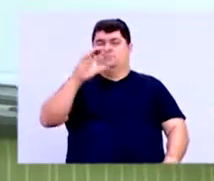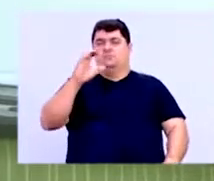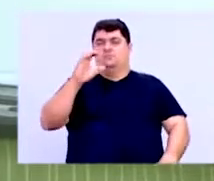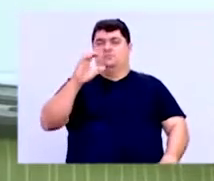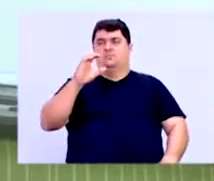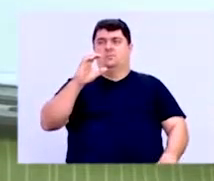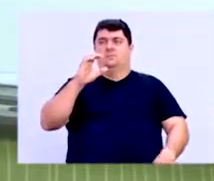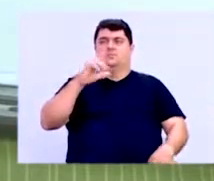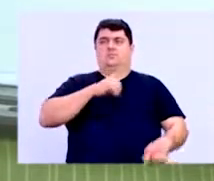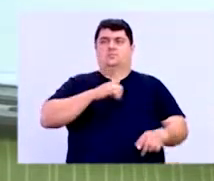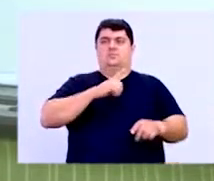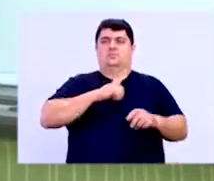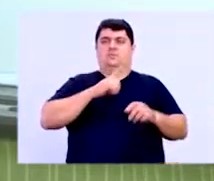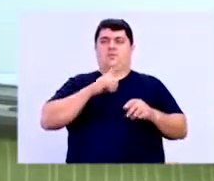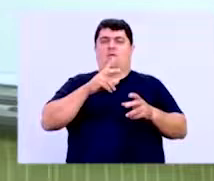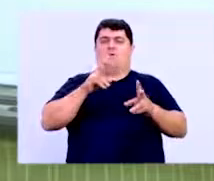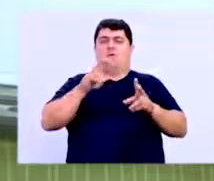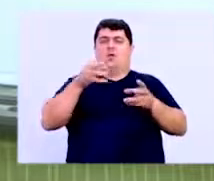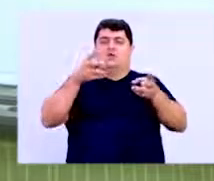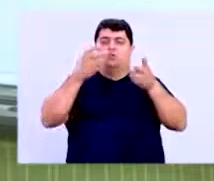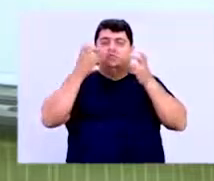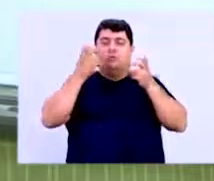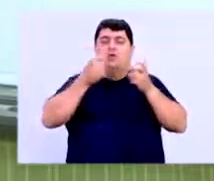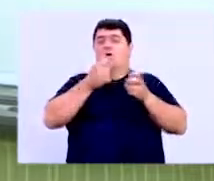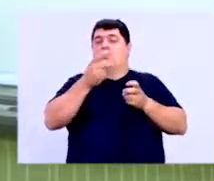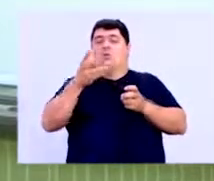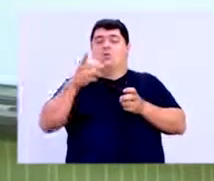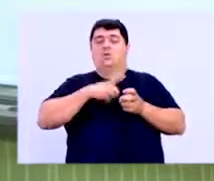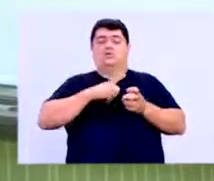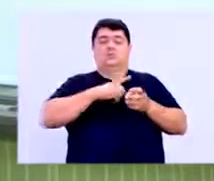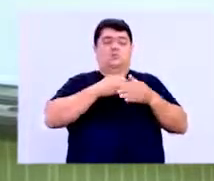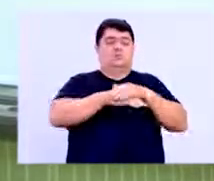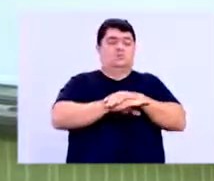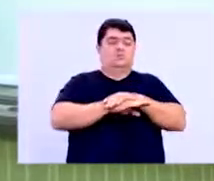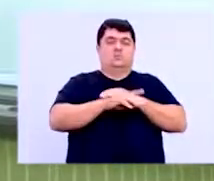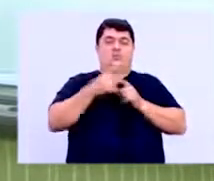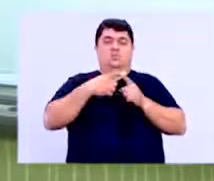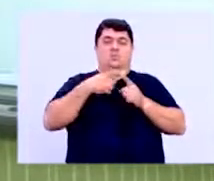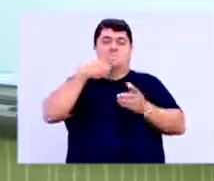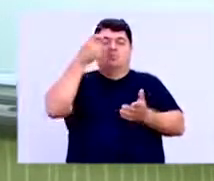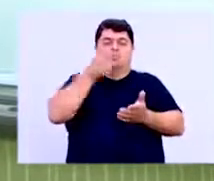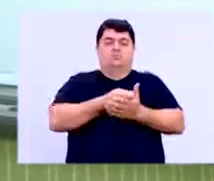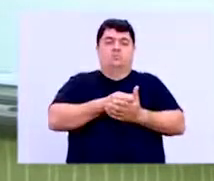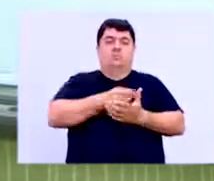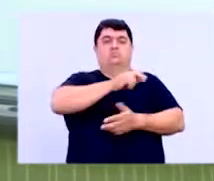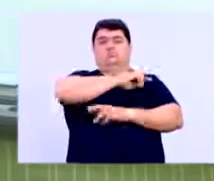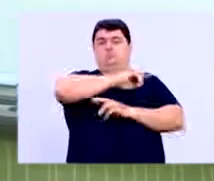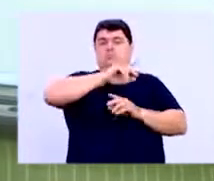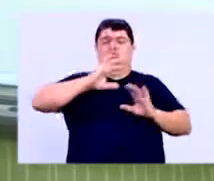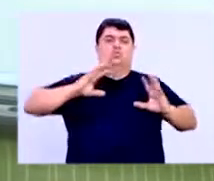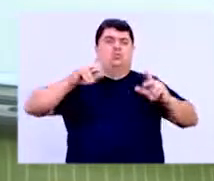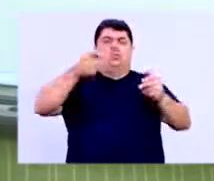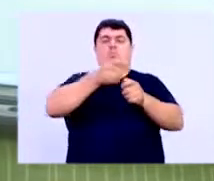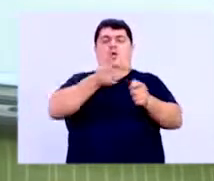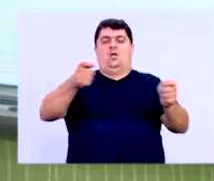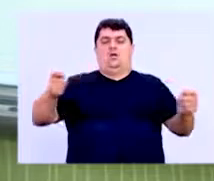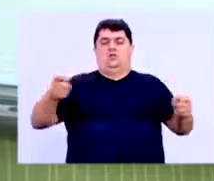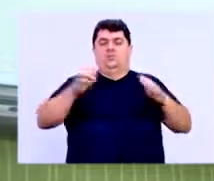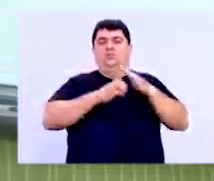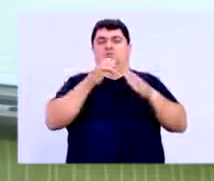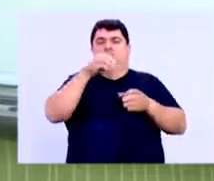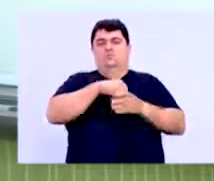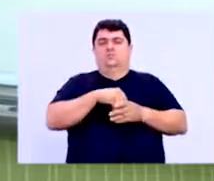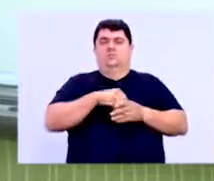você pode observar o quanto vai te sobrar para pagar o resto do que faltava pagar na sua empresa,